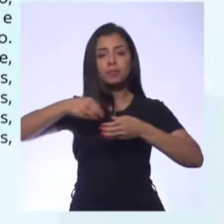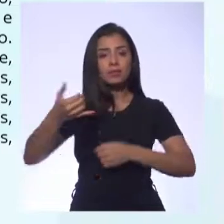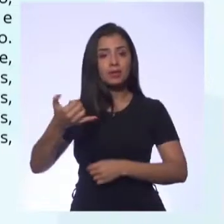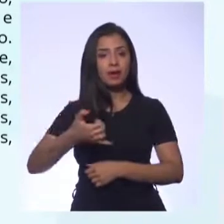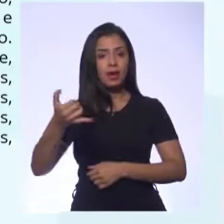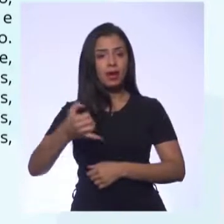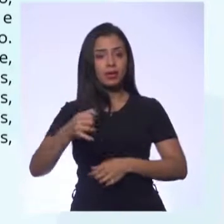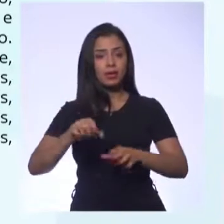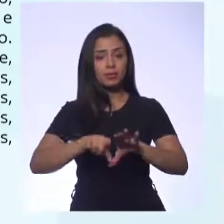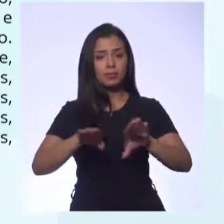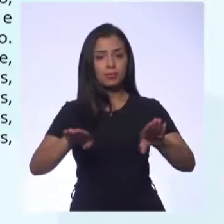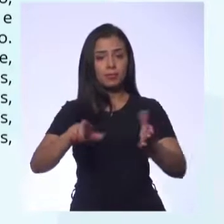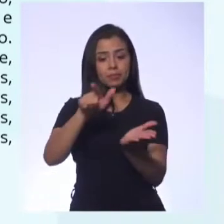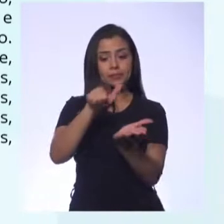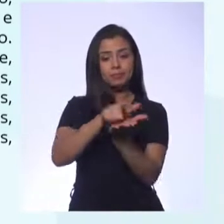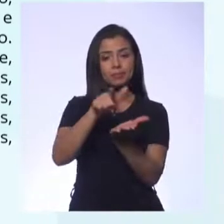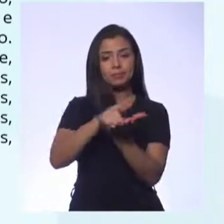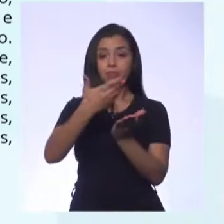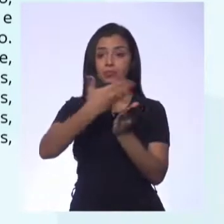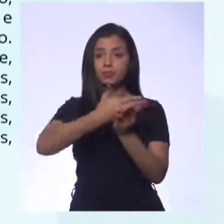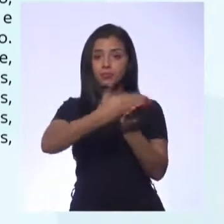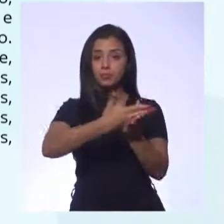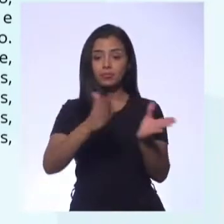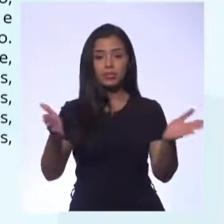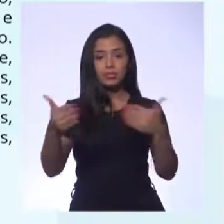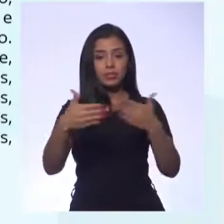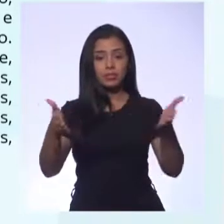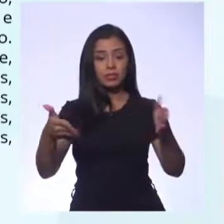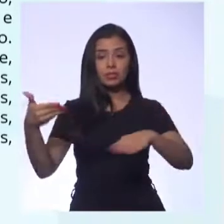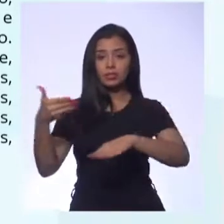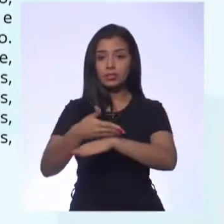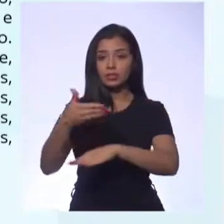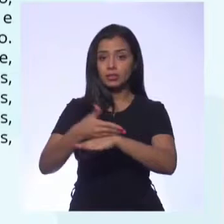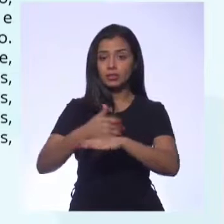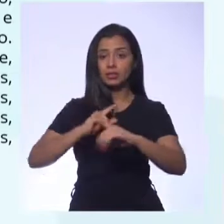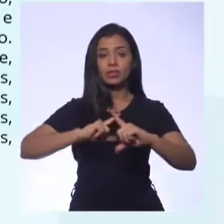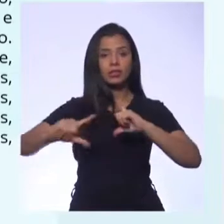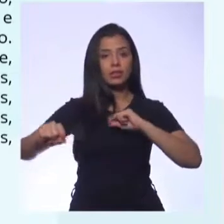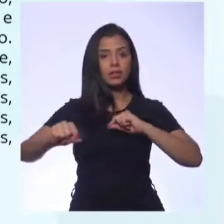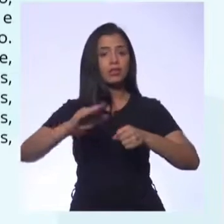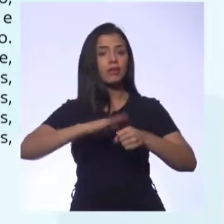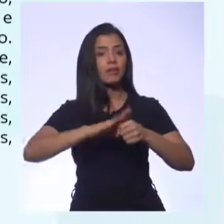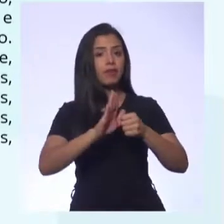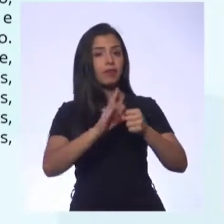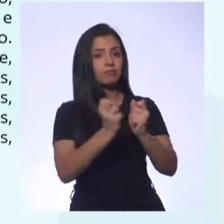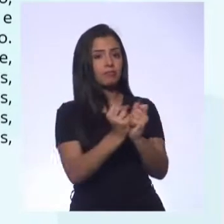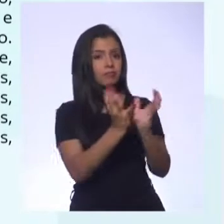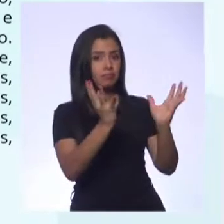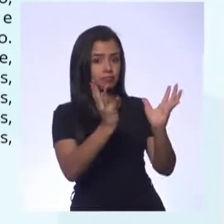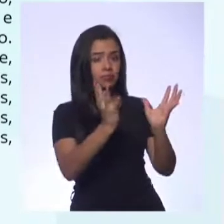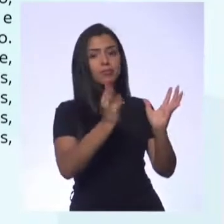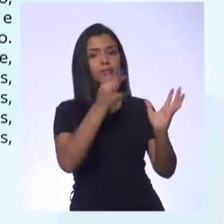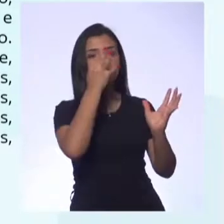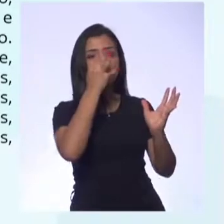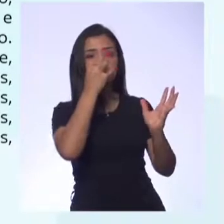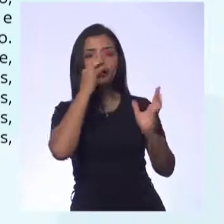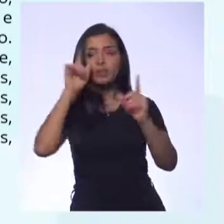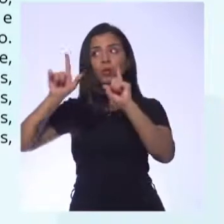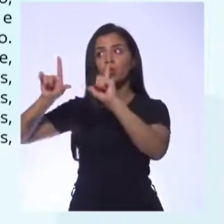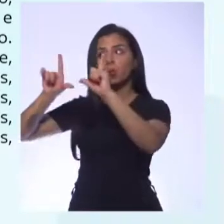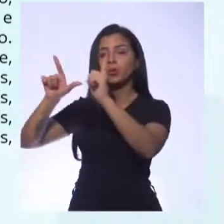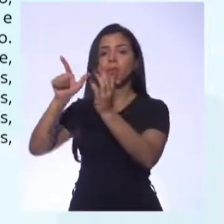notas, espátula, pastas, caixas de entrada, de saída, vaso com plantas, quadros,